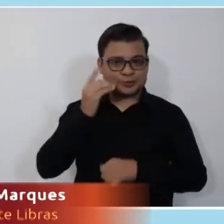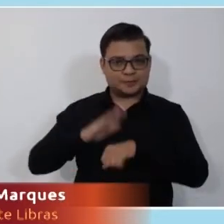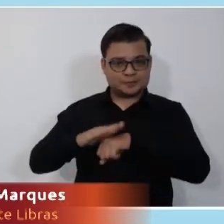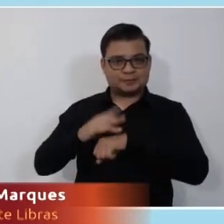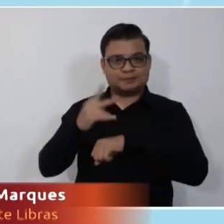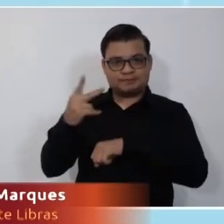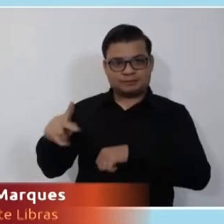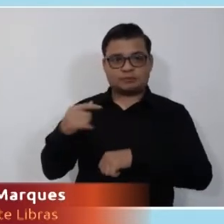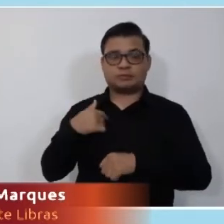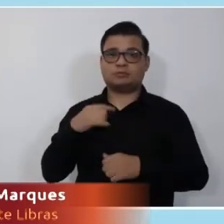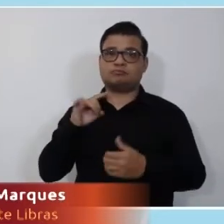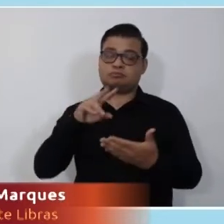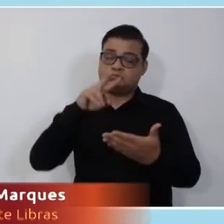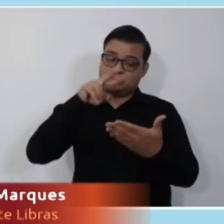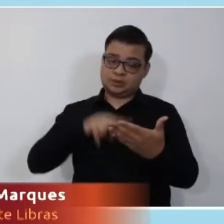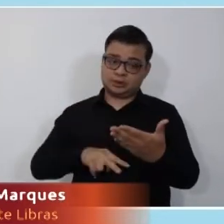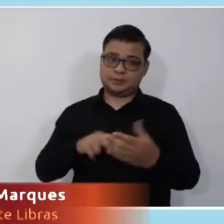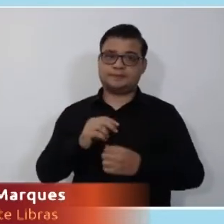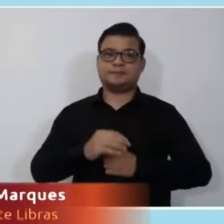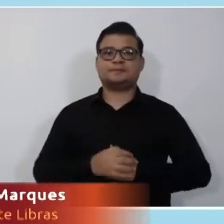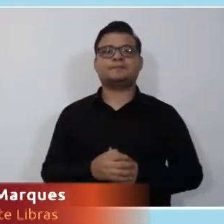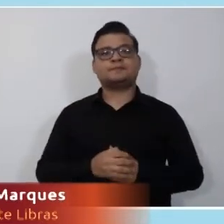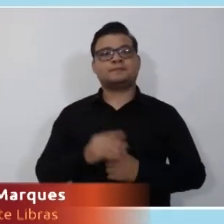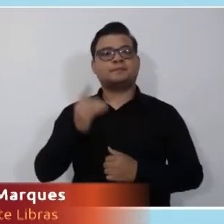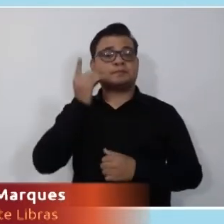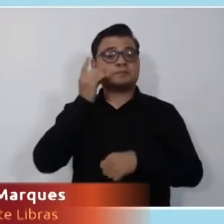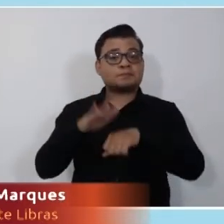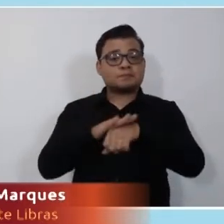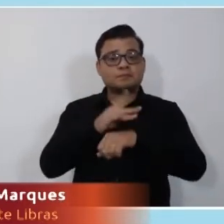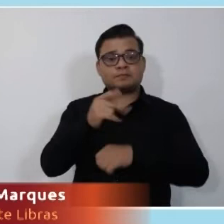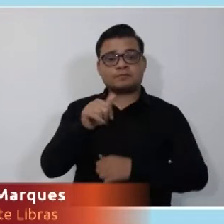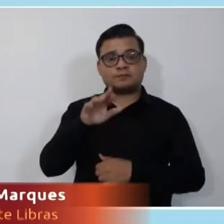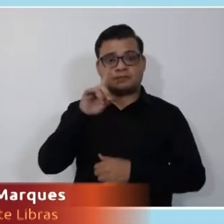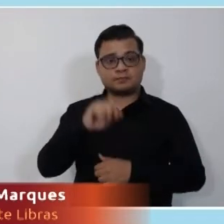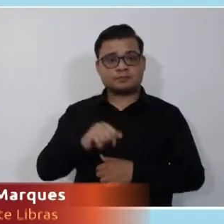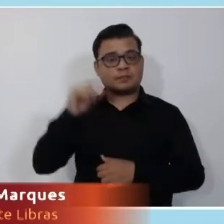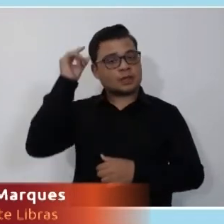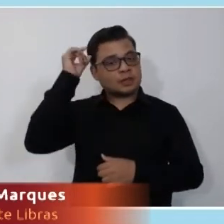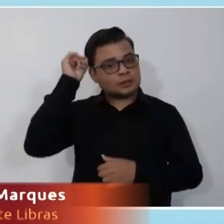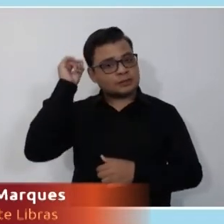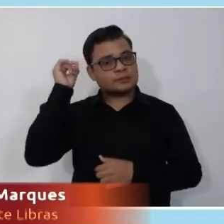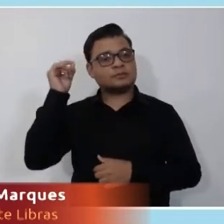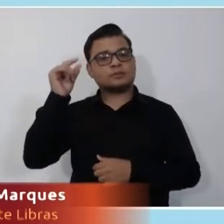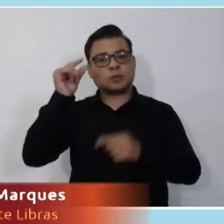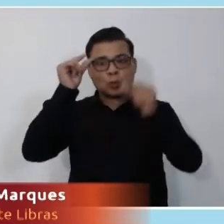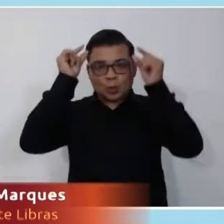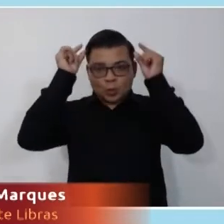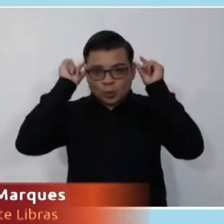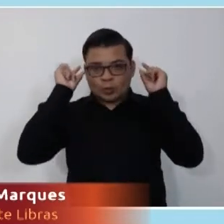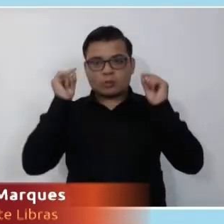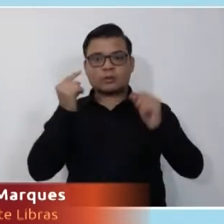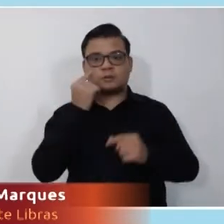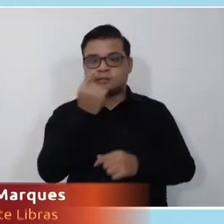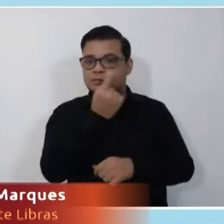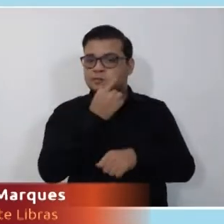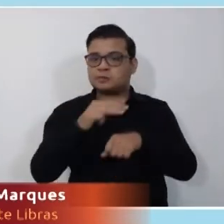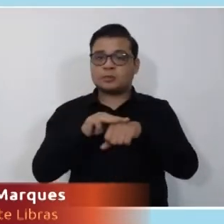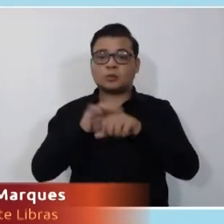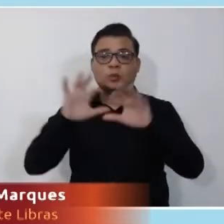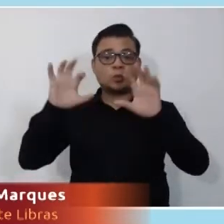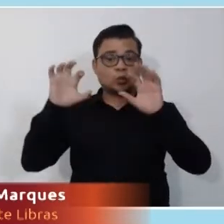fez, eu apenas vou ler. Ele tem a pele parda, tem os cabelos castanhos curtos, os olhos castanhos